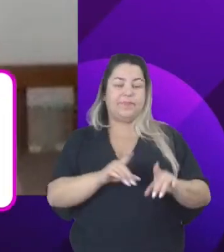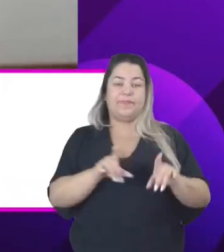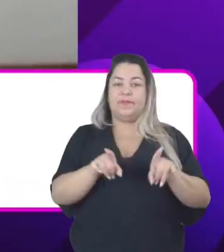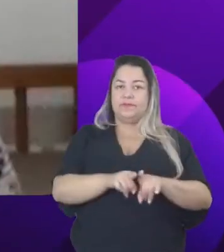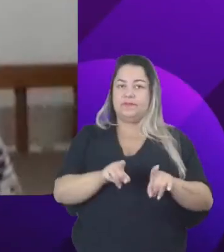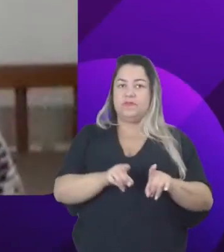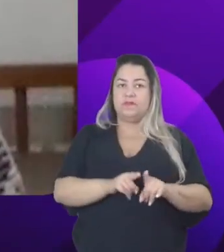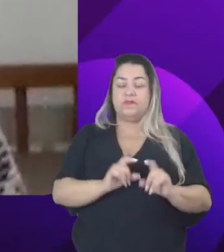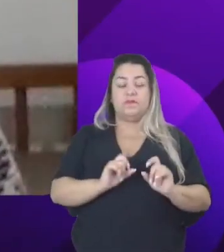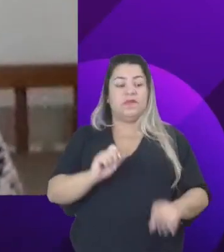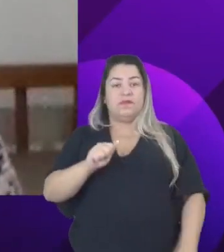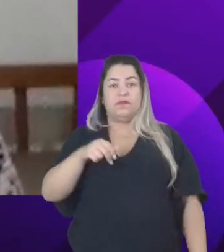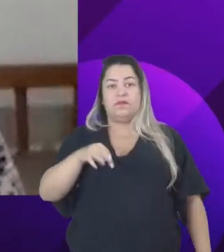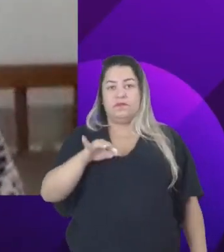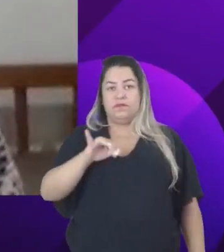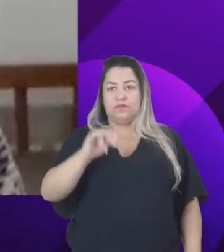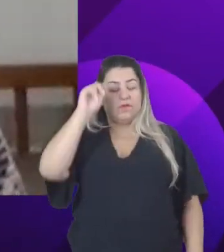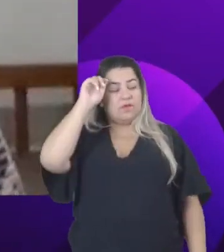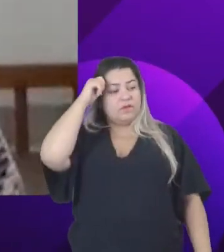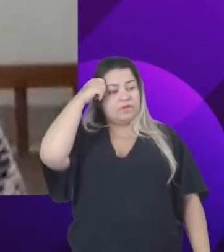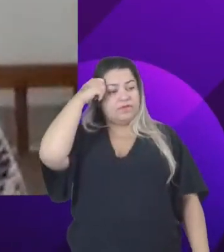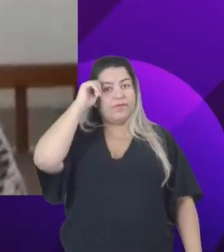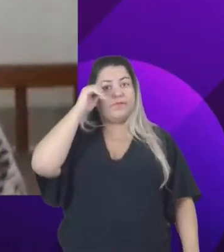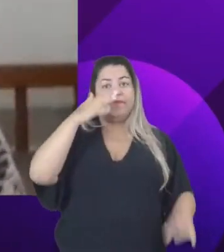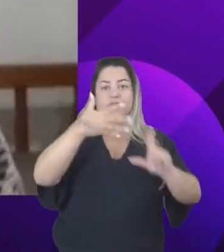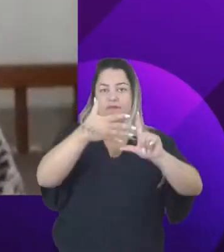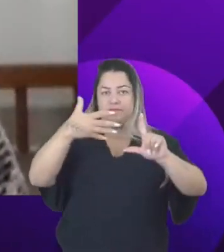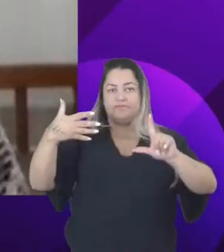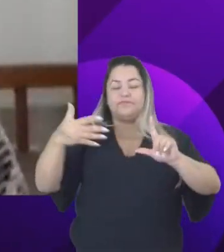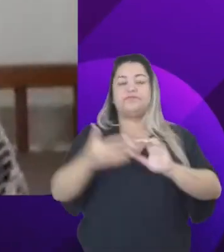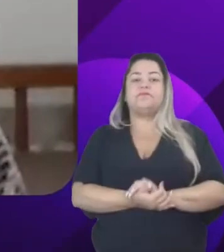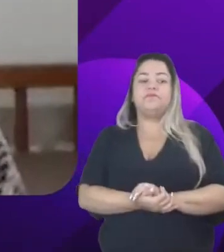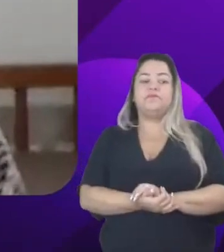questão antirracista, na questão LGBTQIA+,